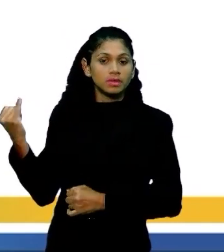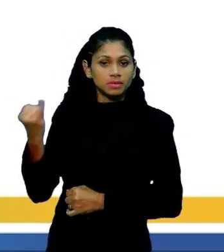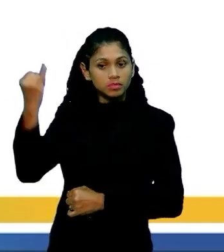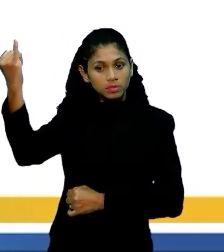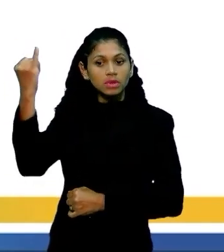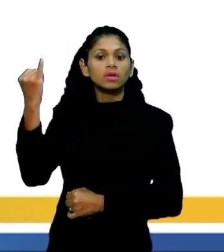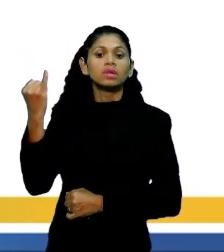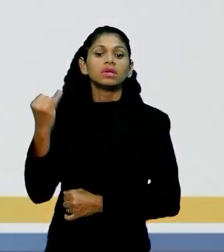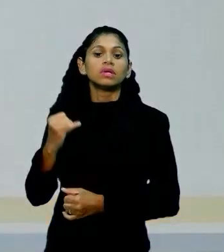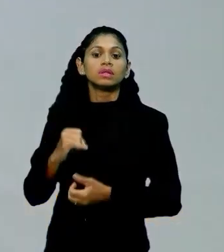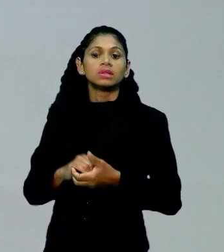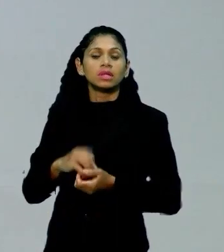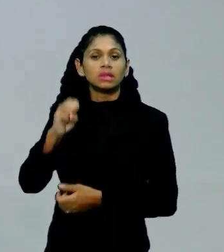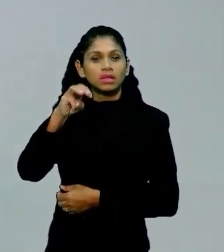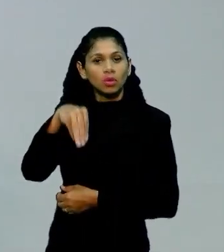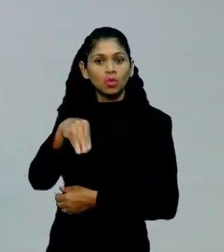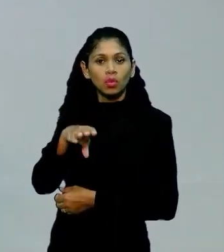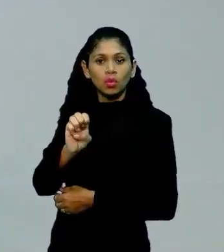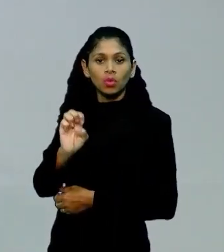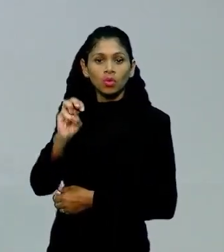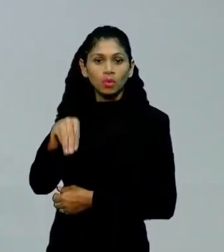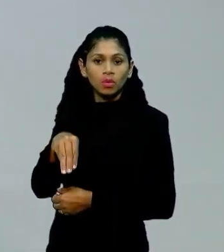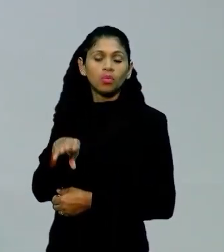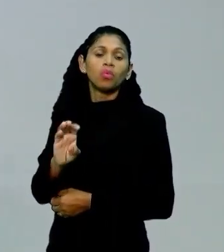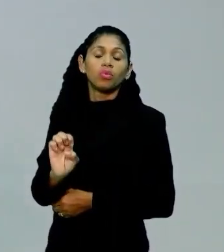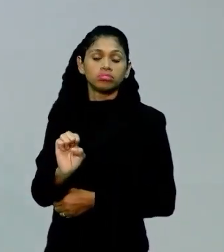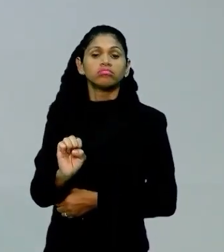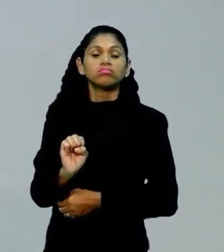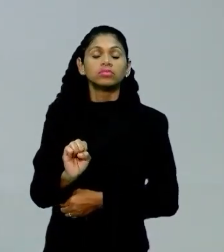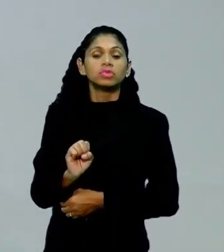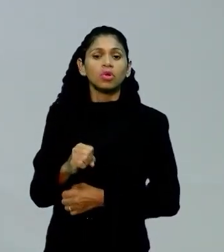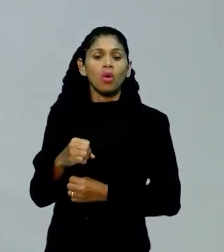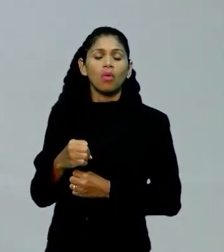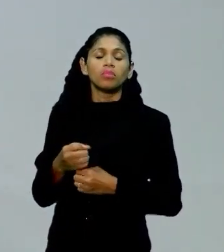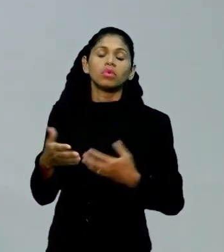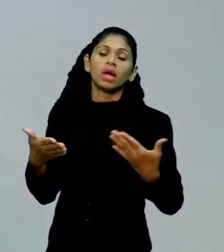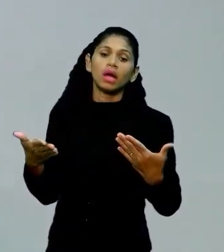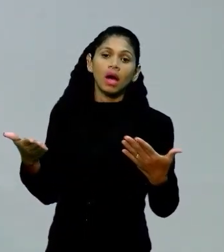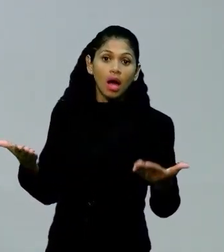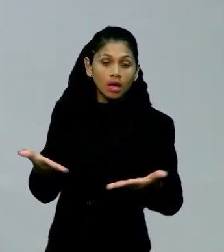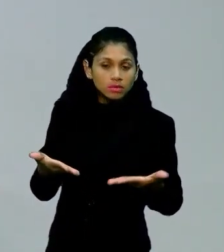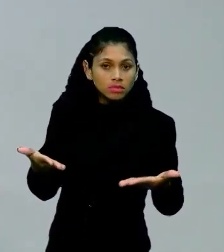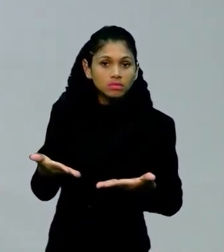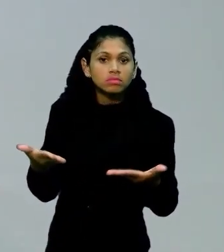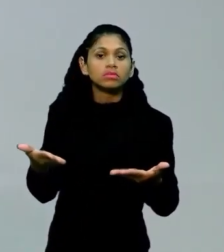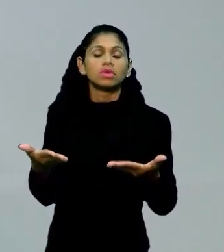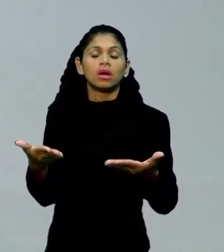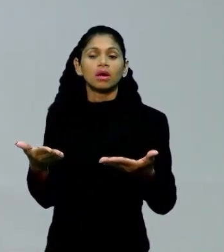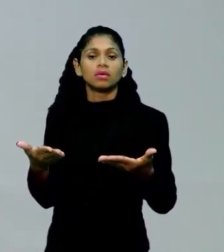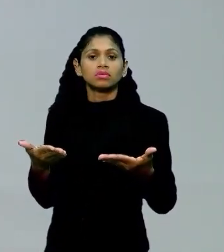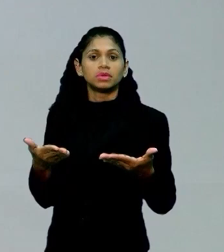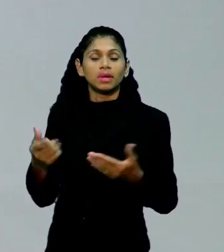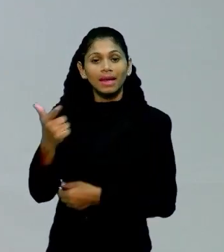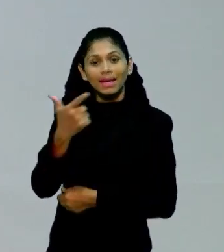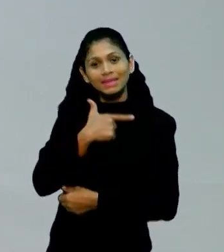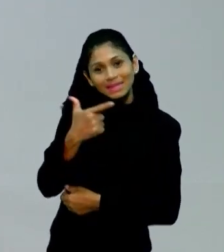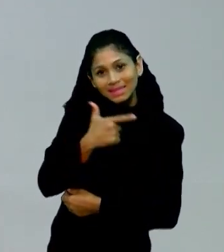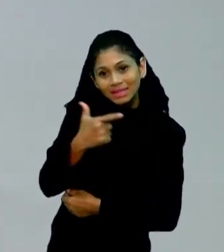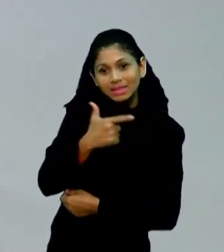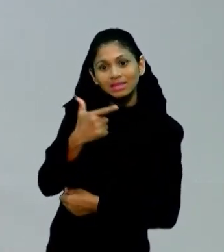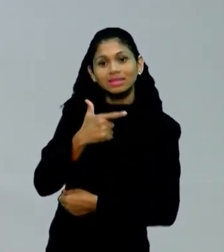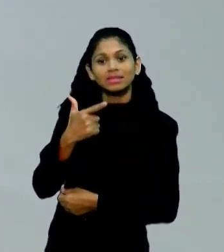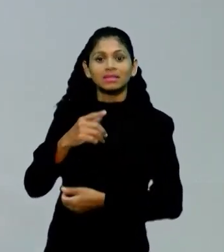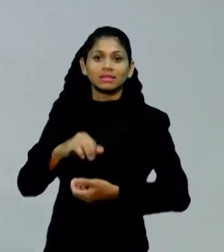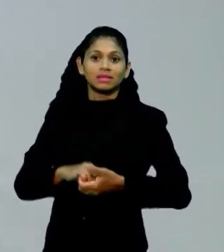são contemporâneos Então essa contemporaneidade essa forma de ilustrar de rir da nossa